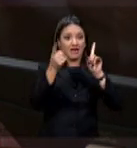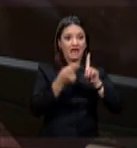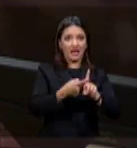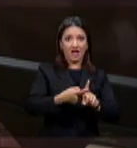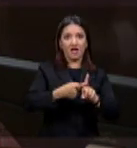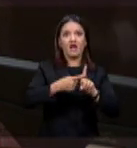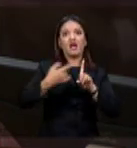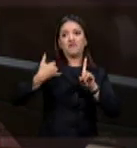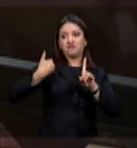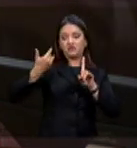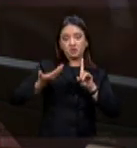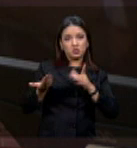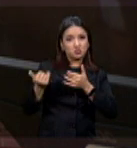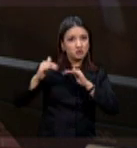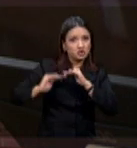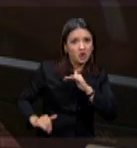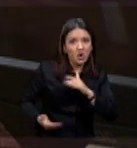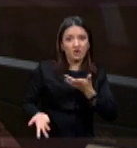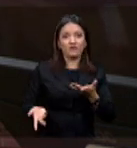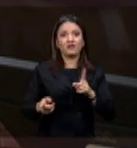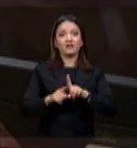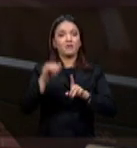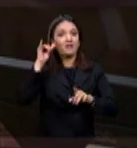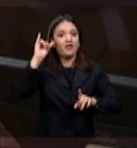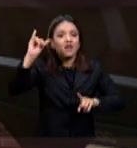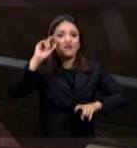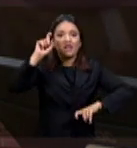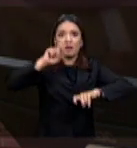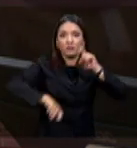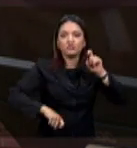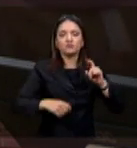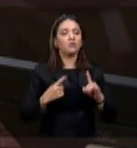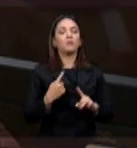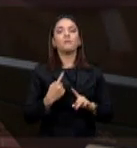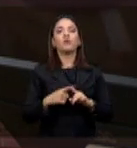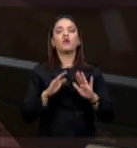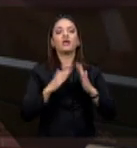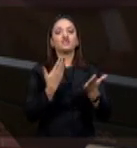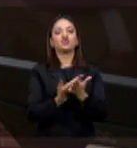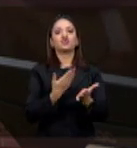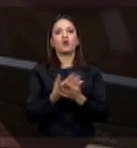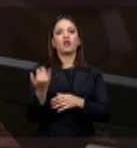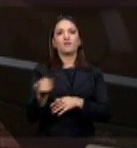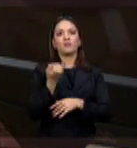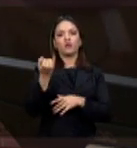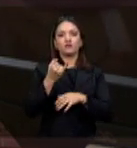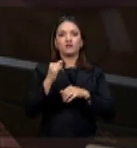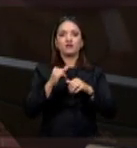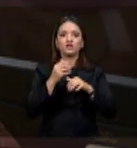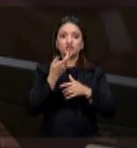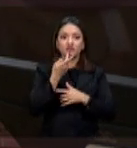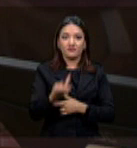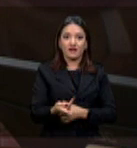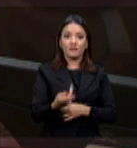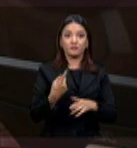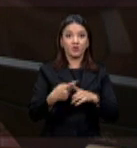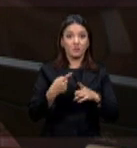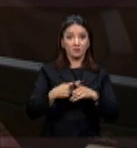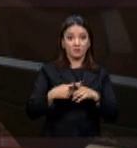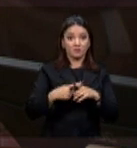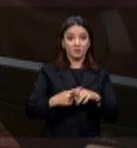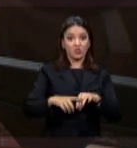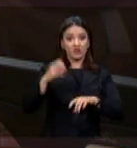é prevenção contra casos de abuso. E por que é importante falar disso na escola? Porque a gente sabe que a maioria dos abusos contra crianças e